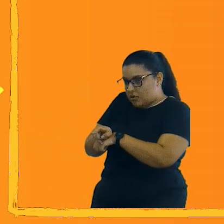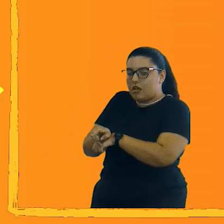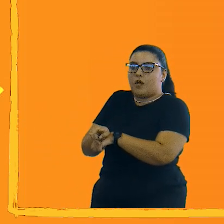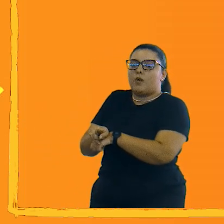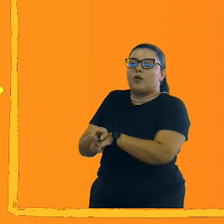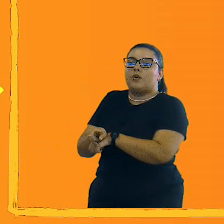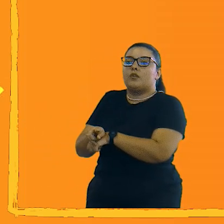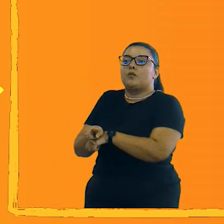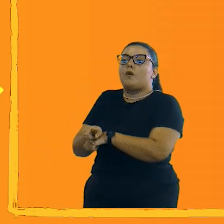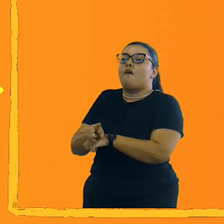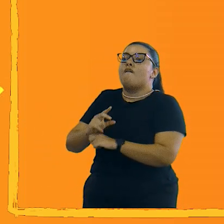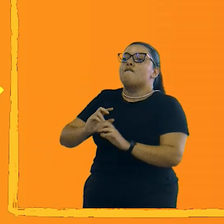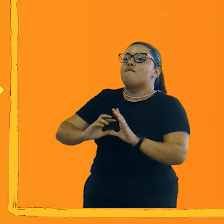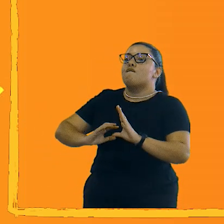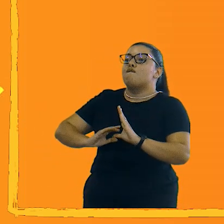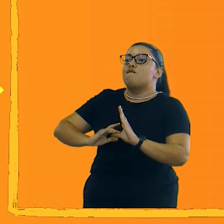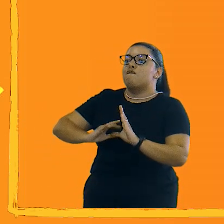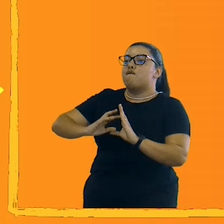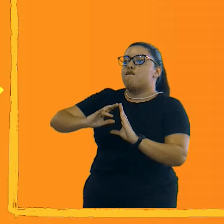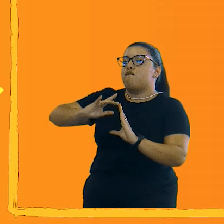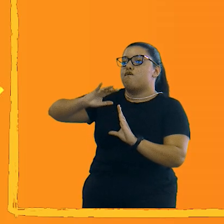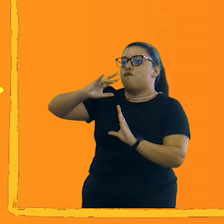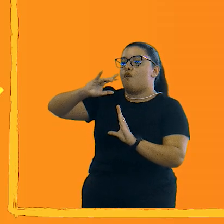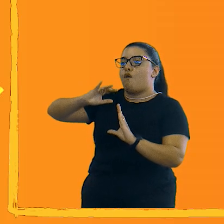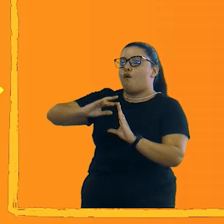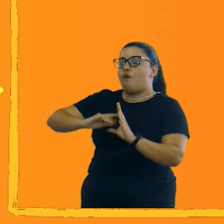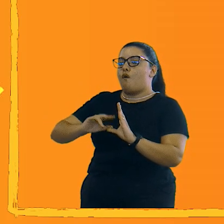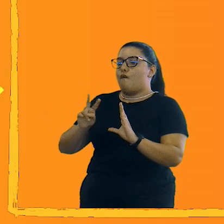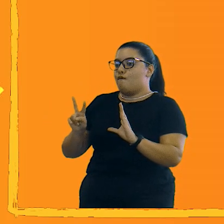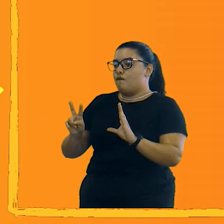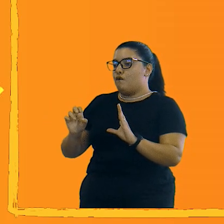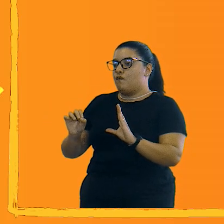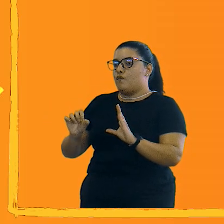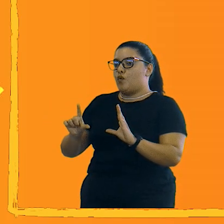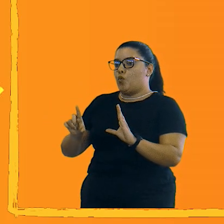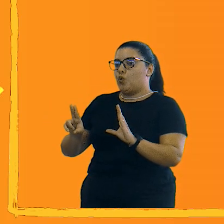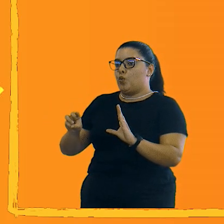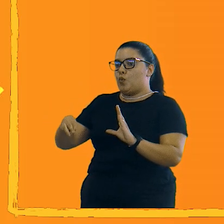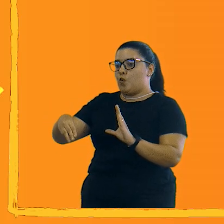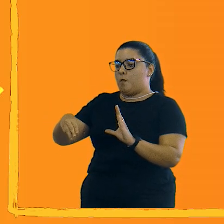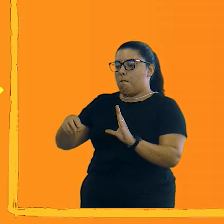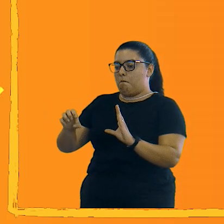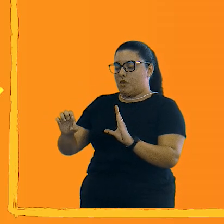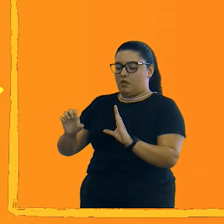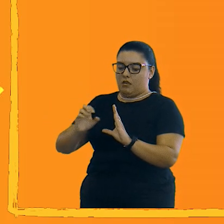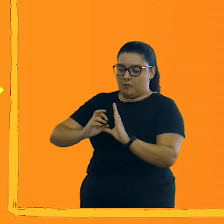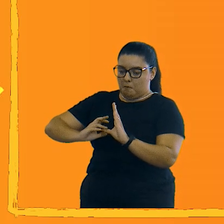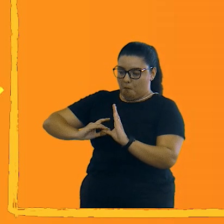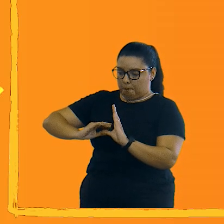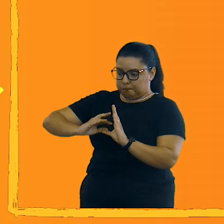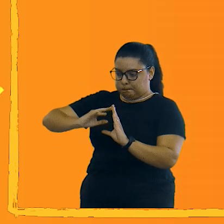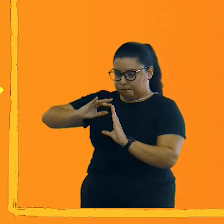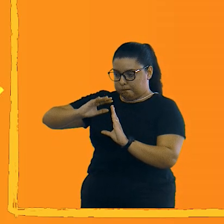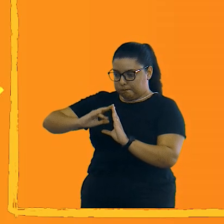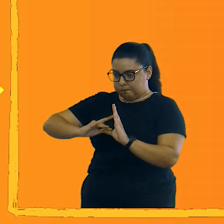o volume grifa isso aí gente o volume